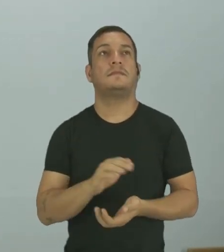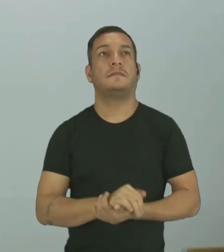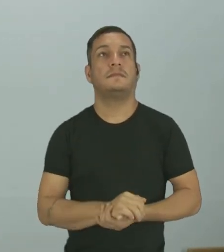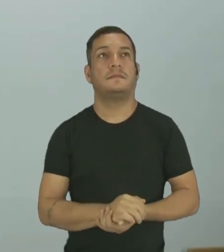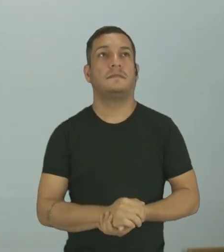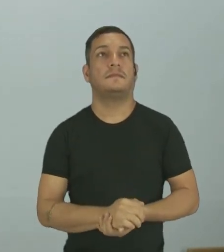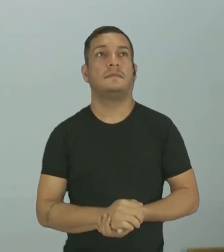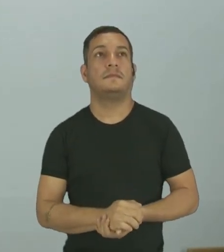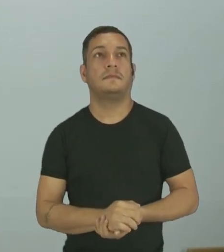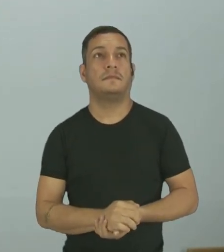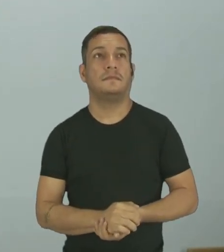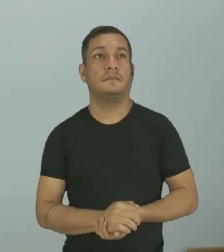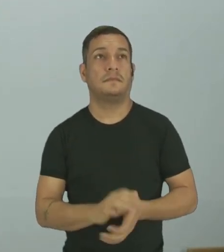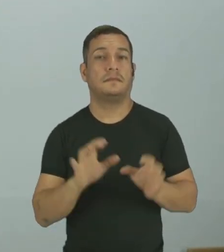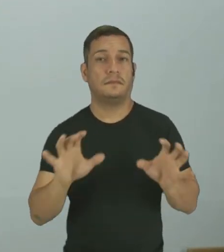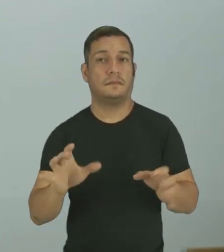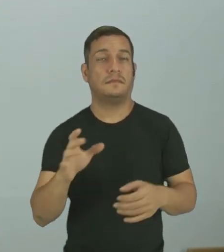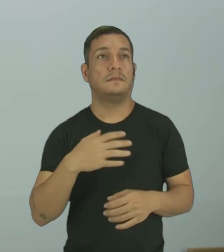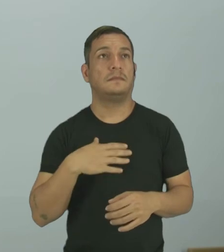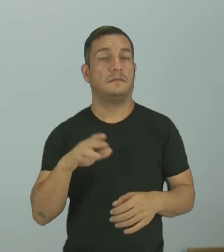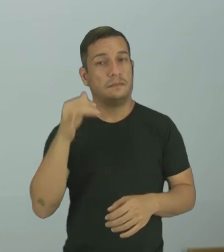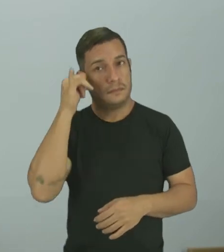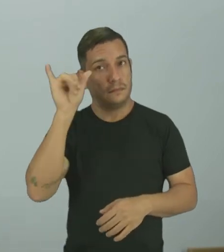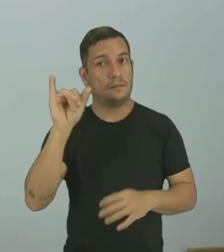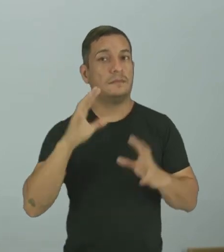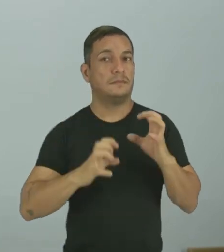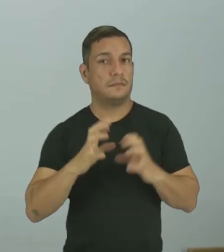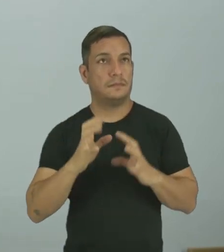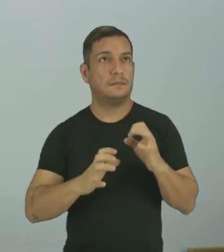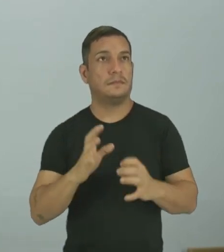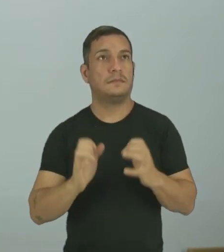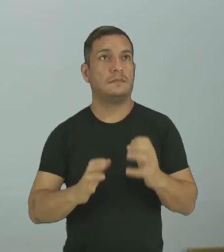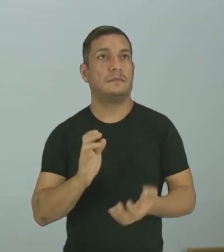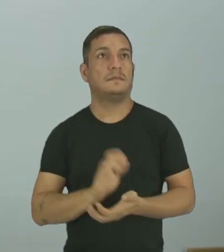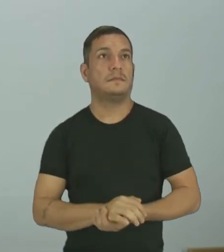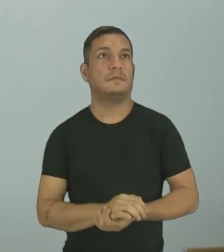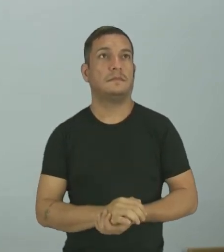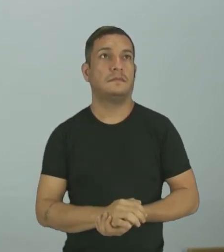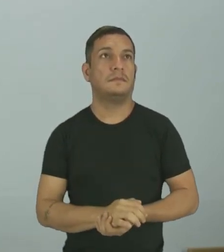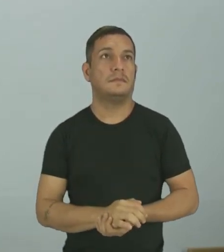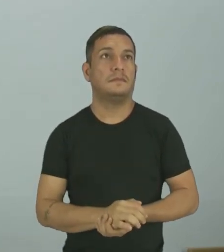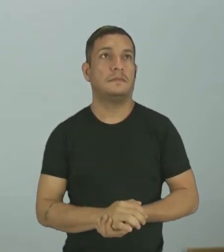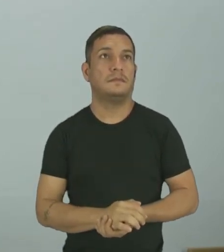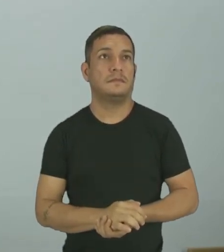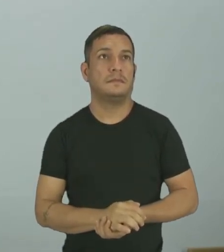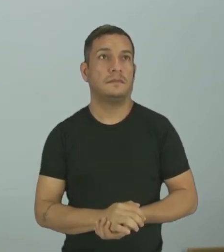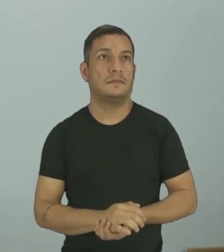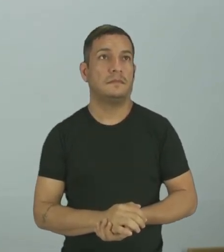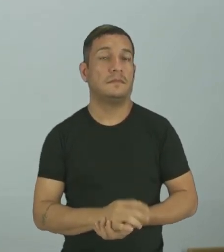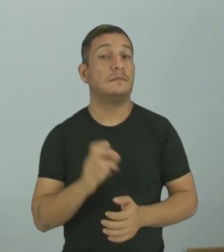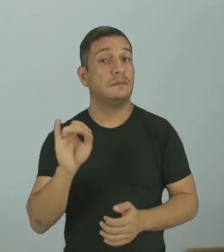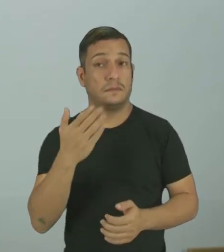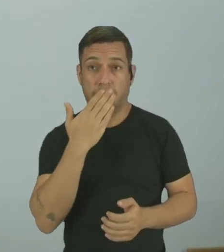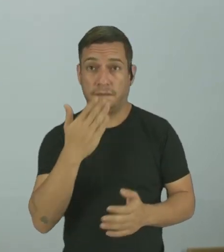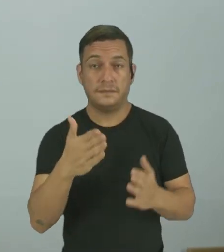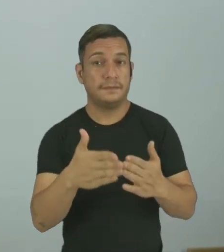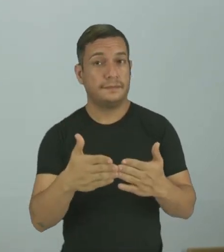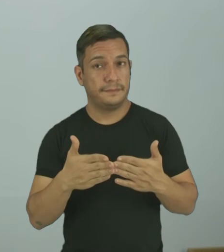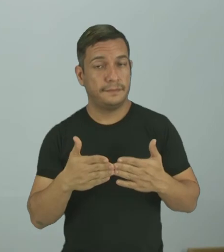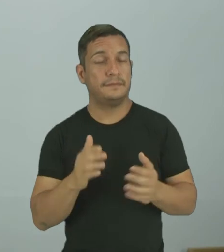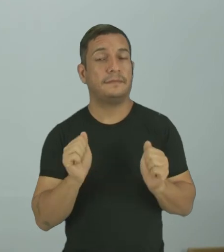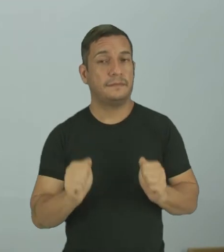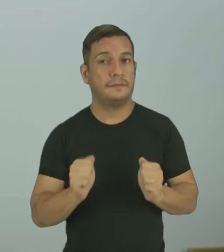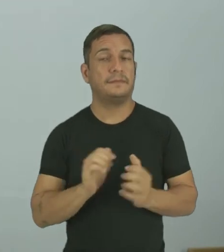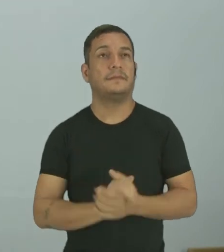brinquedo. Assim, não causaremos brigas. Não precisa causar brigas, é só você pedir permissão.